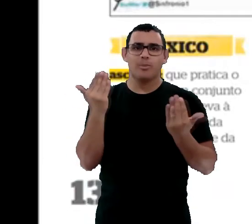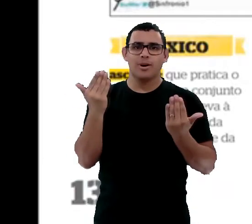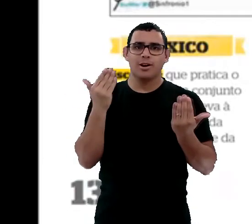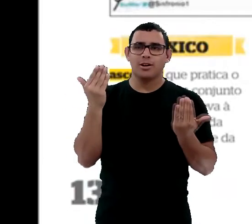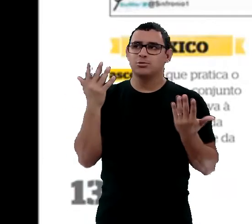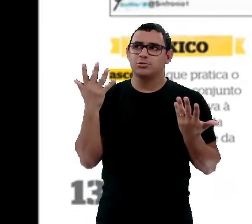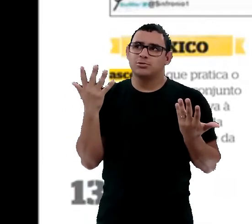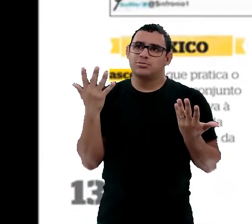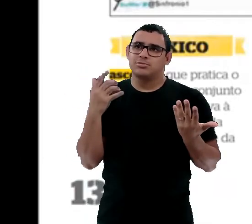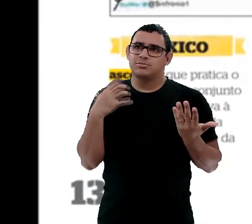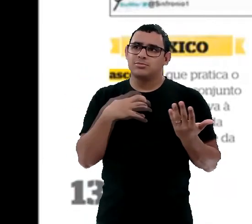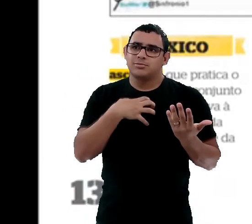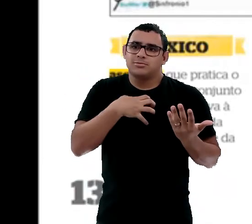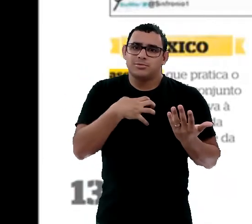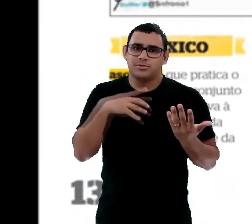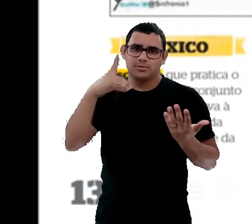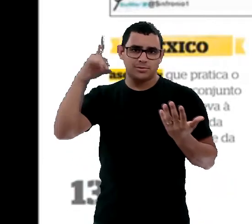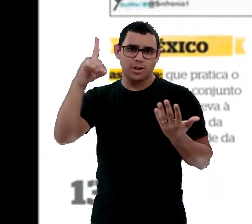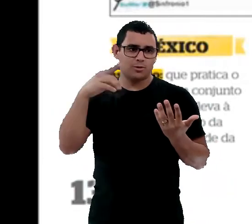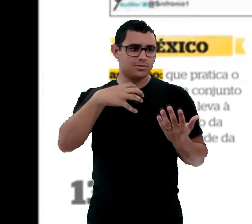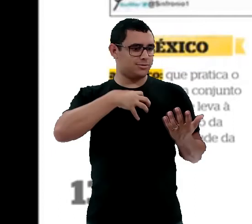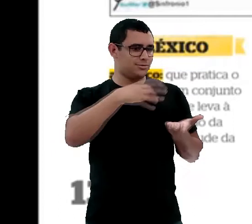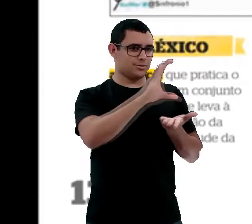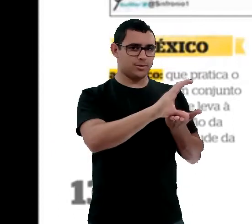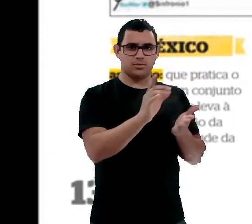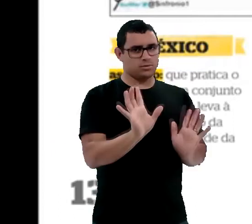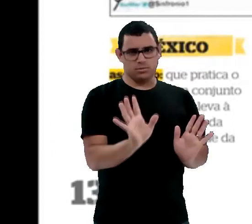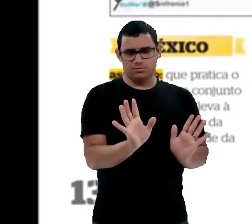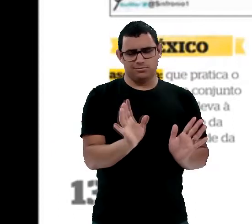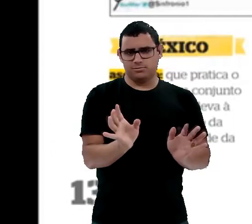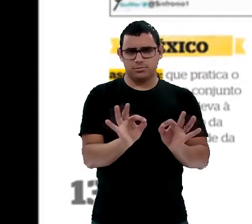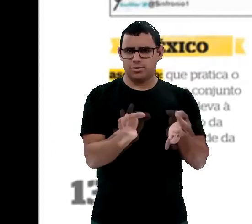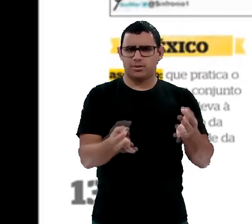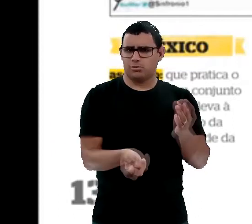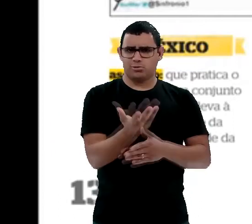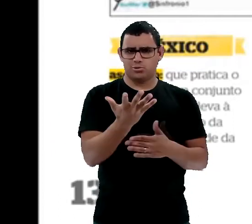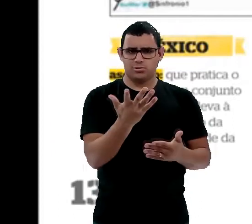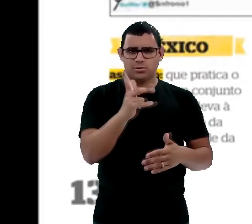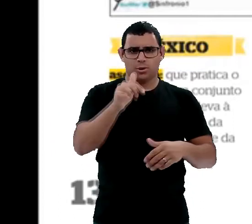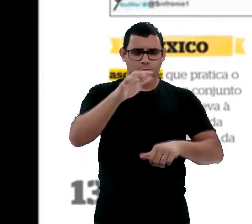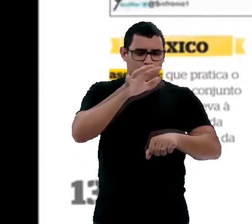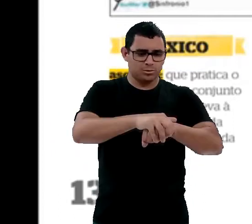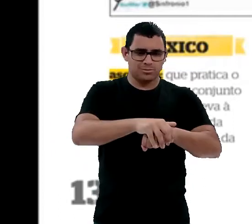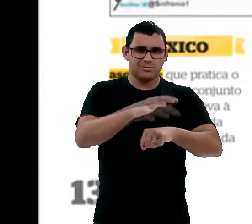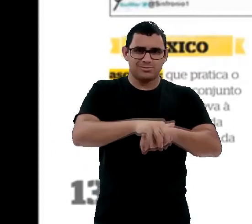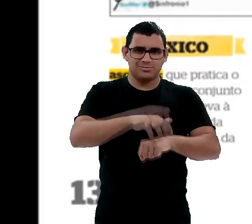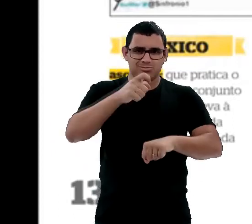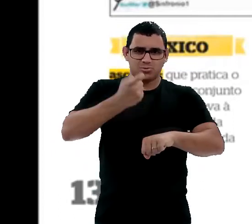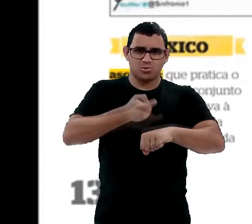não pensar que o capitalismo é uma entidade. O capitalismo não é entidade. O capitalismo é um fenômeno, é algo